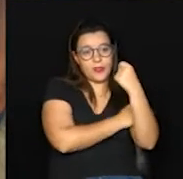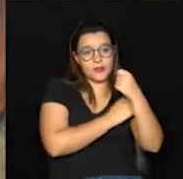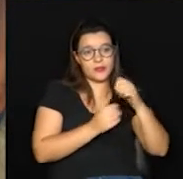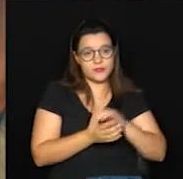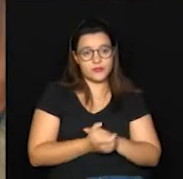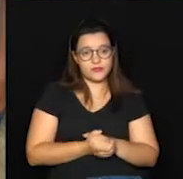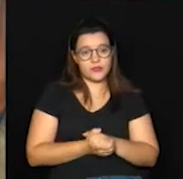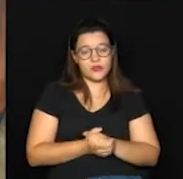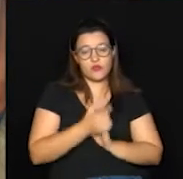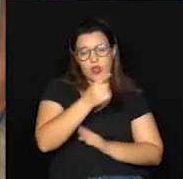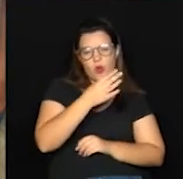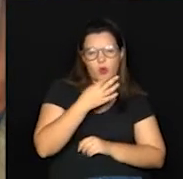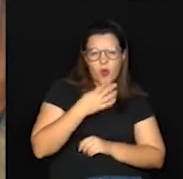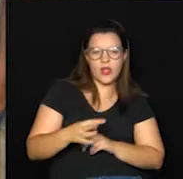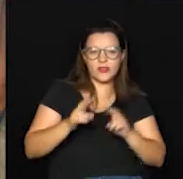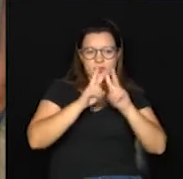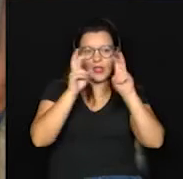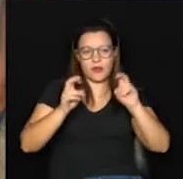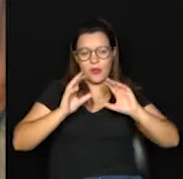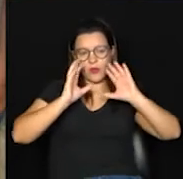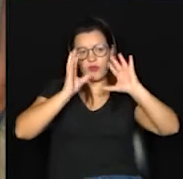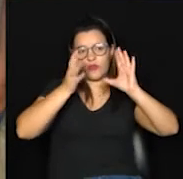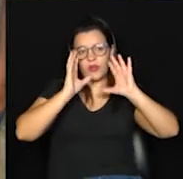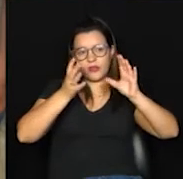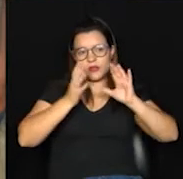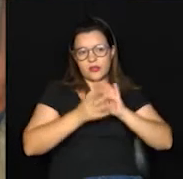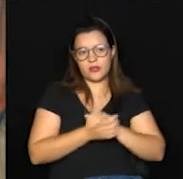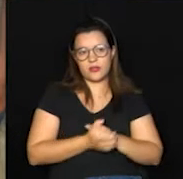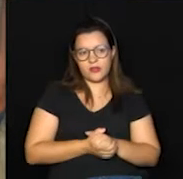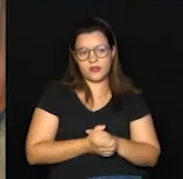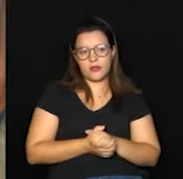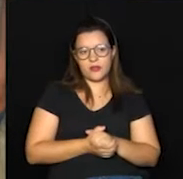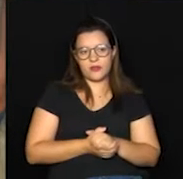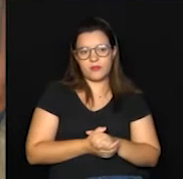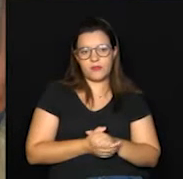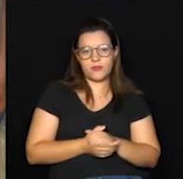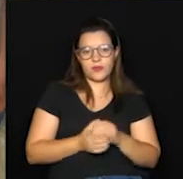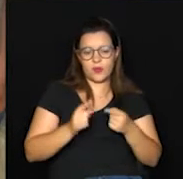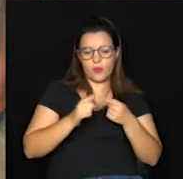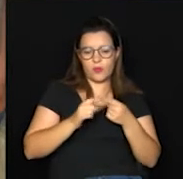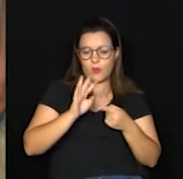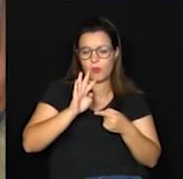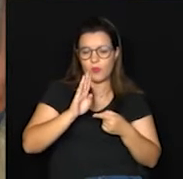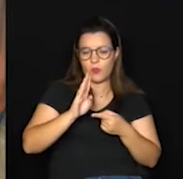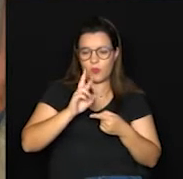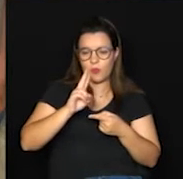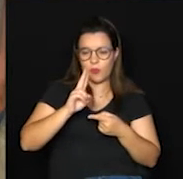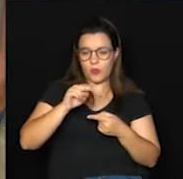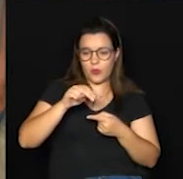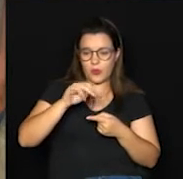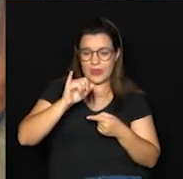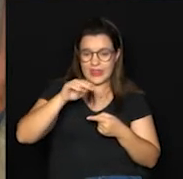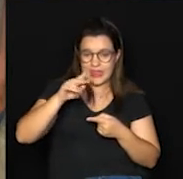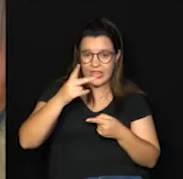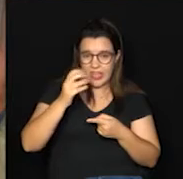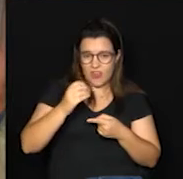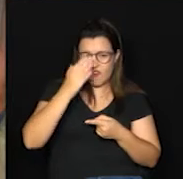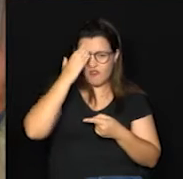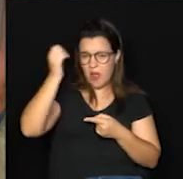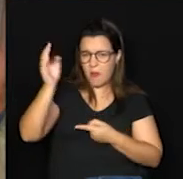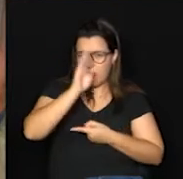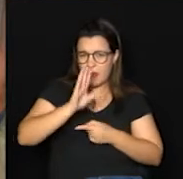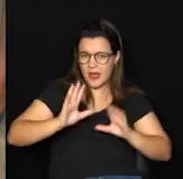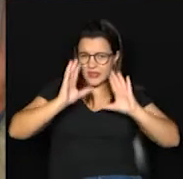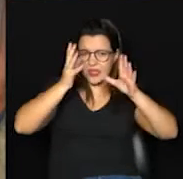casa, não está muito familiarizado com o vôlei, mas pode lembrar. O Bruninho, filho do Bernardinho, era o levantador da equipe. Lucão,